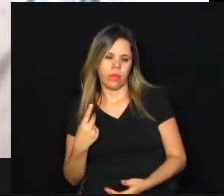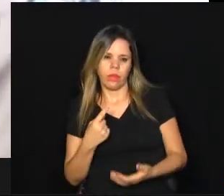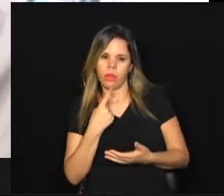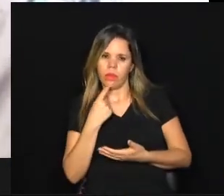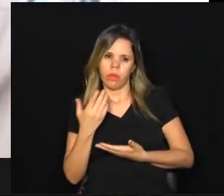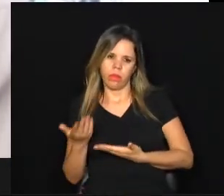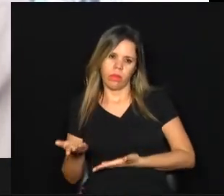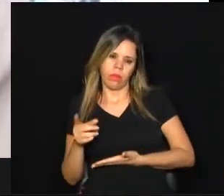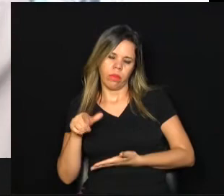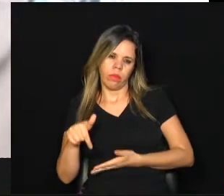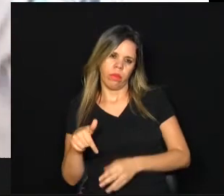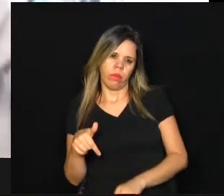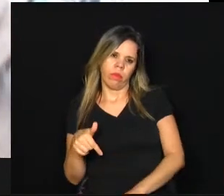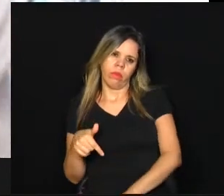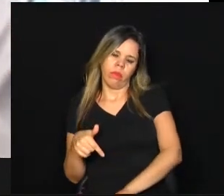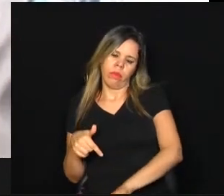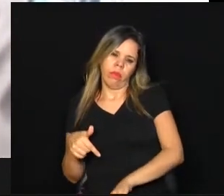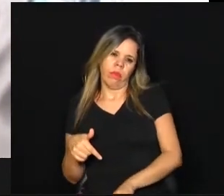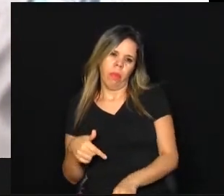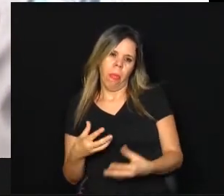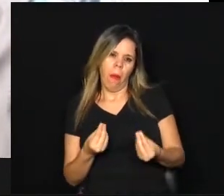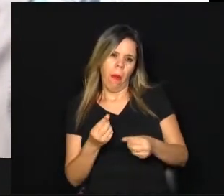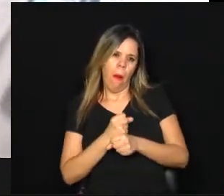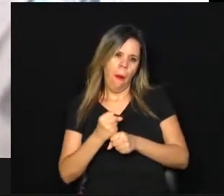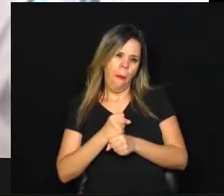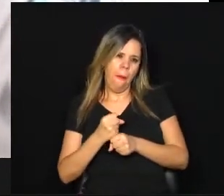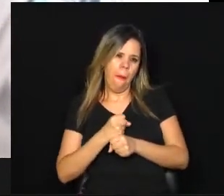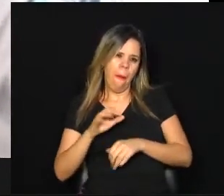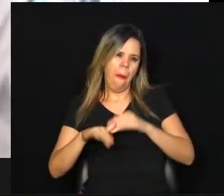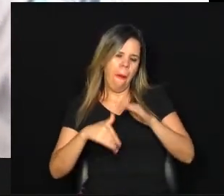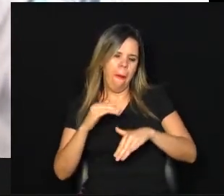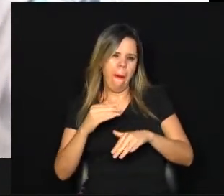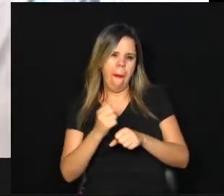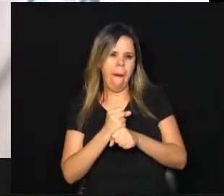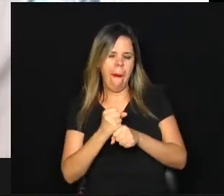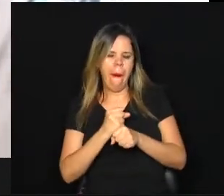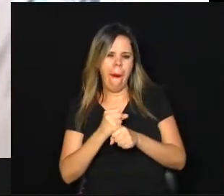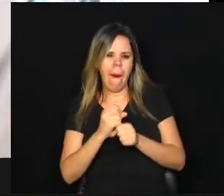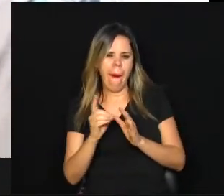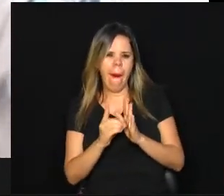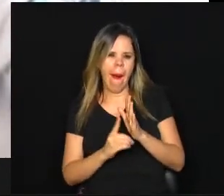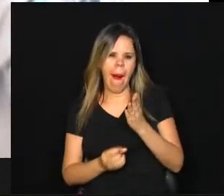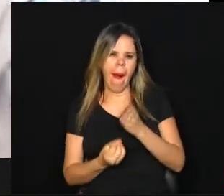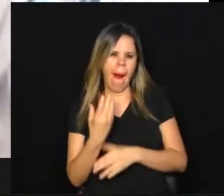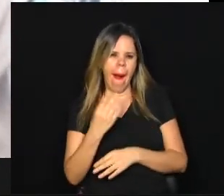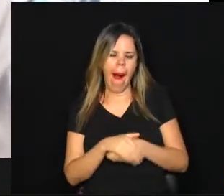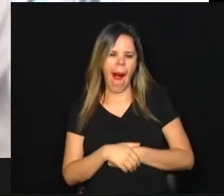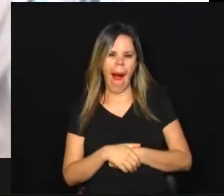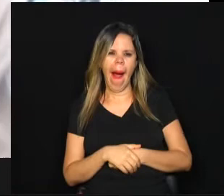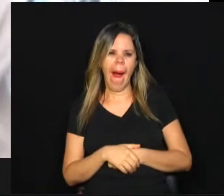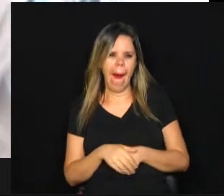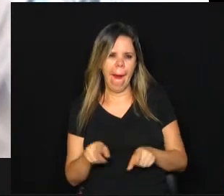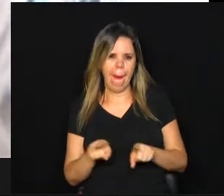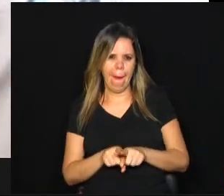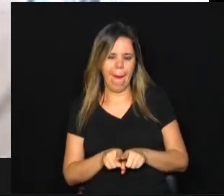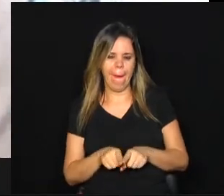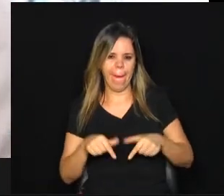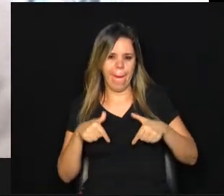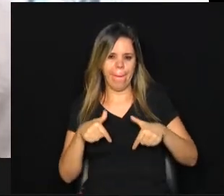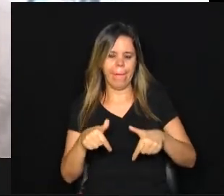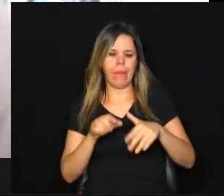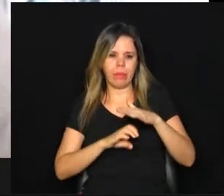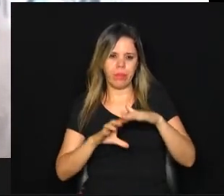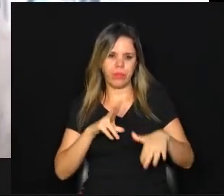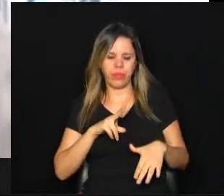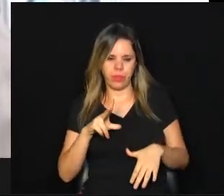Campinas, depois de muitos anos, aí, talvez depois de décadas, pode surgir um campo também para iniciativa privada, apesar